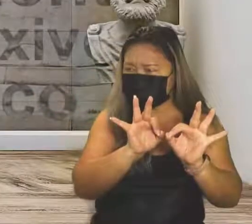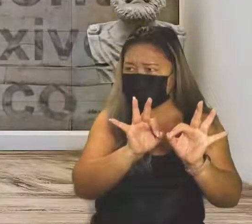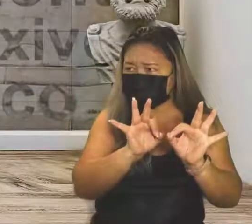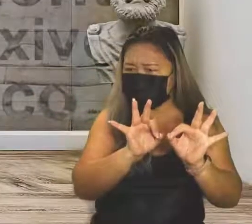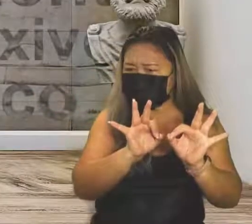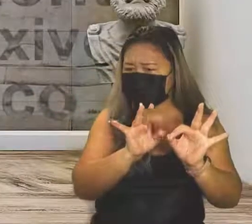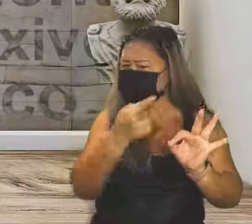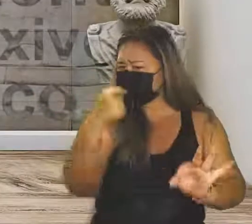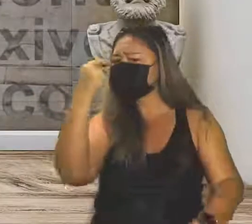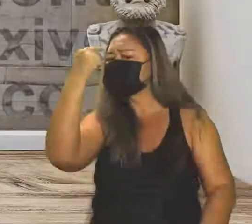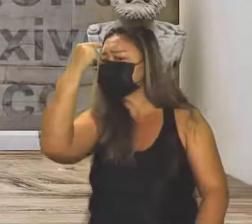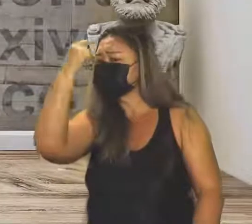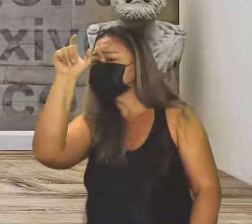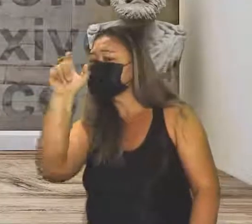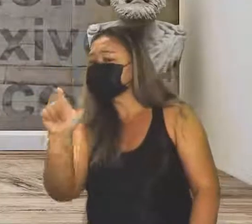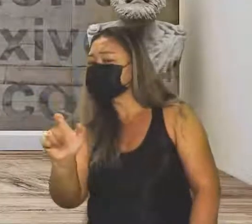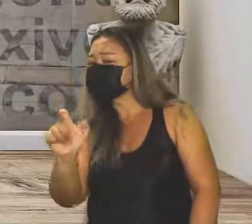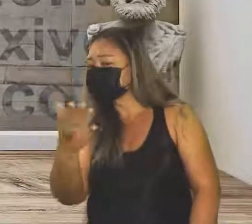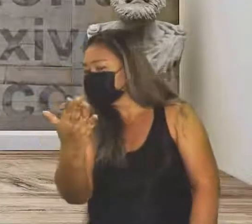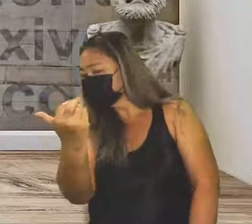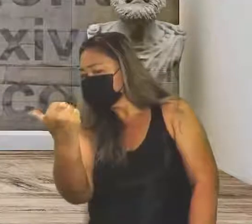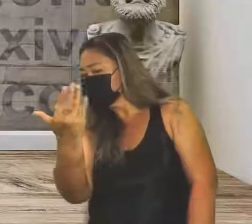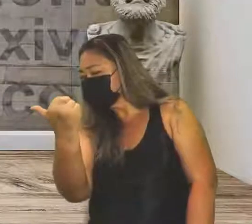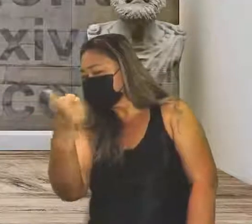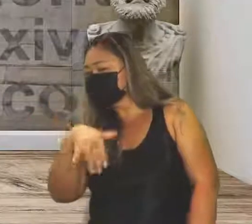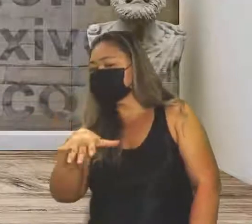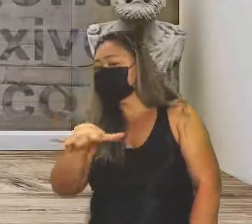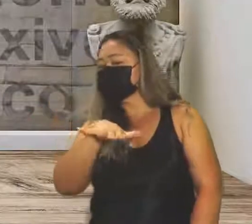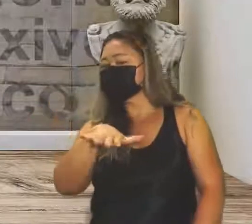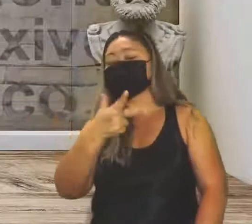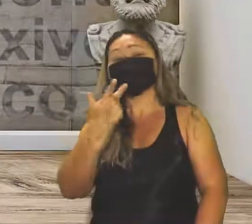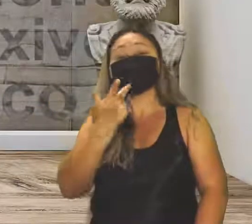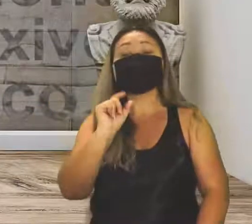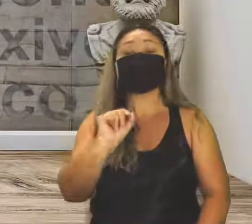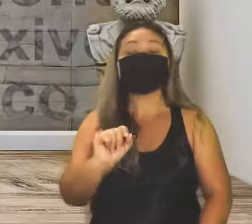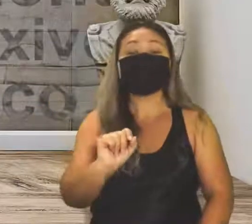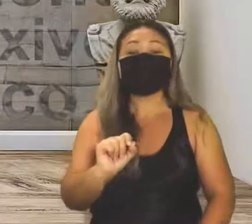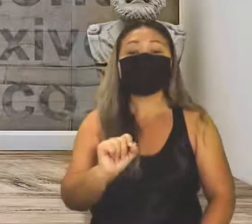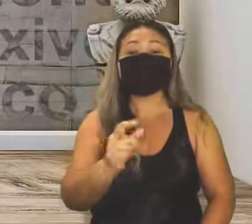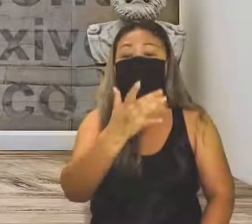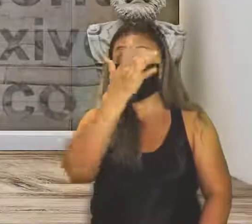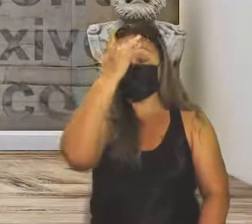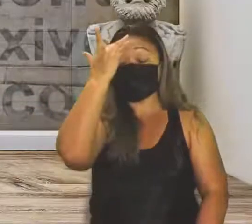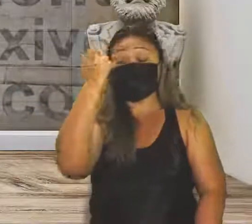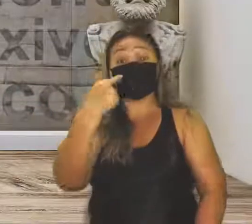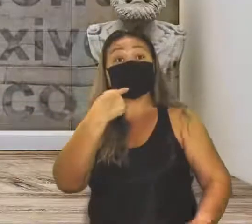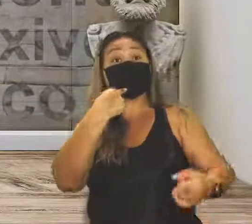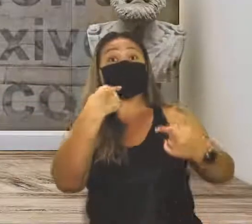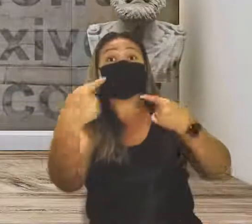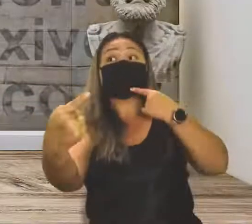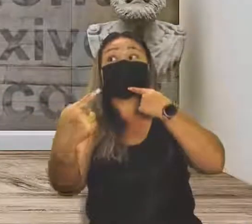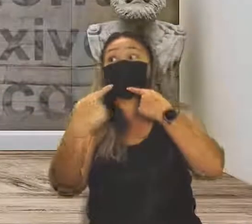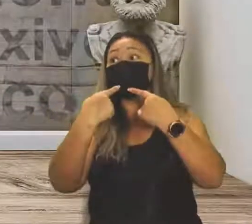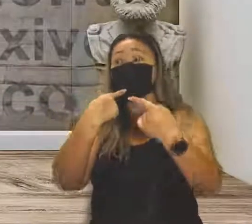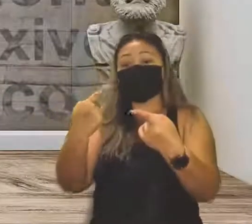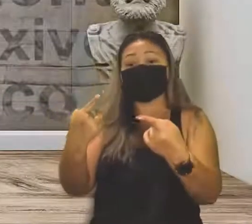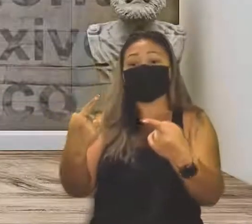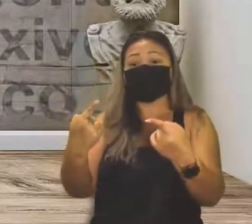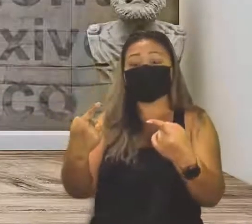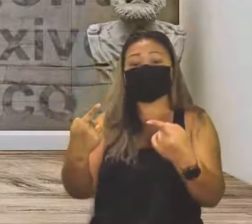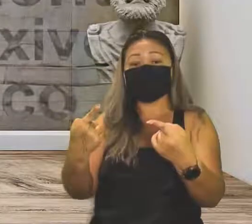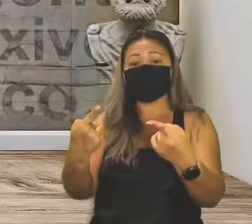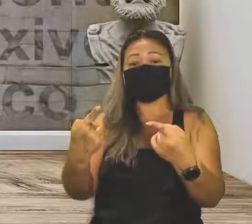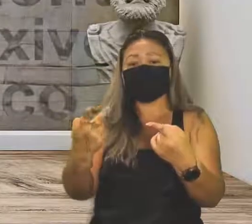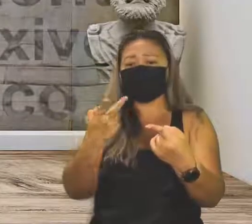pessoa reflexiva? Venha para o meio agora, fale para mim. Você é uma pessoa crítica? Peraí, será que